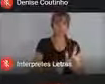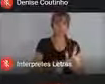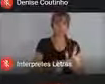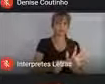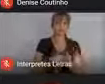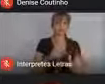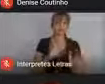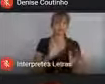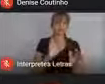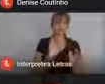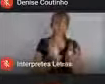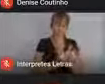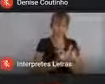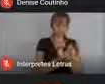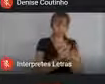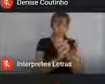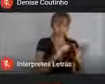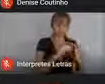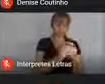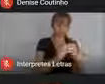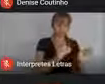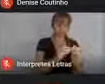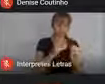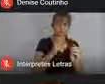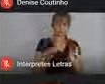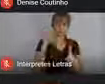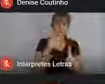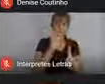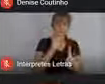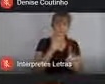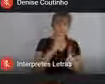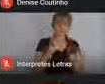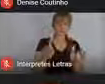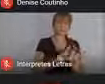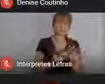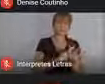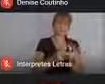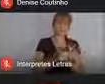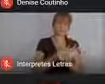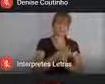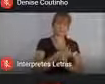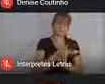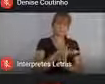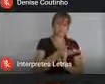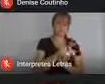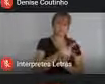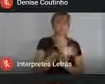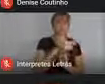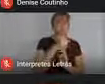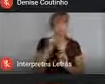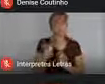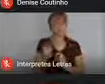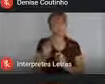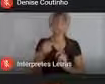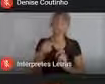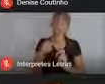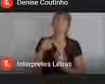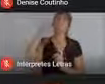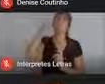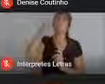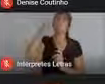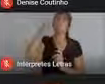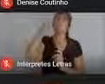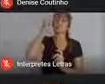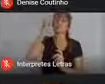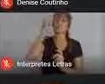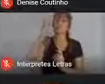dessas comunidades está influenciado pelo falar regional. Por outro lado, nós precisamos nos perguntar se não